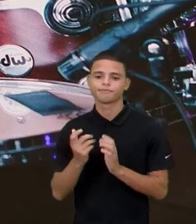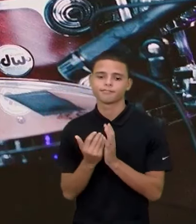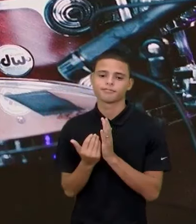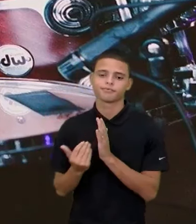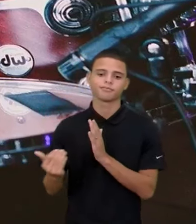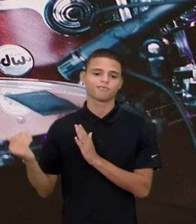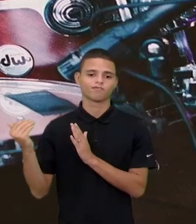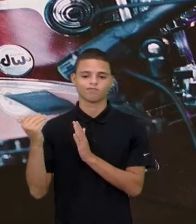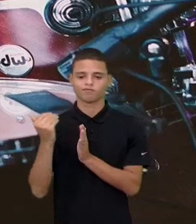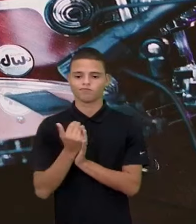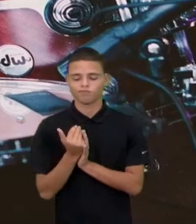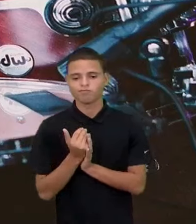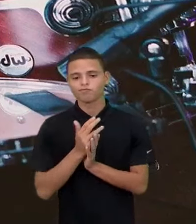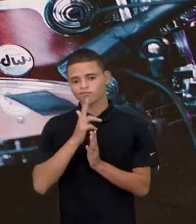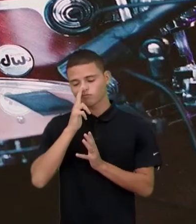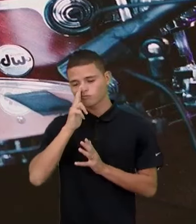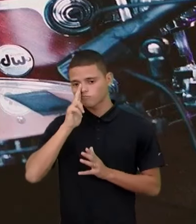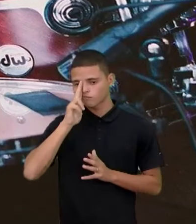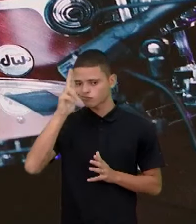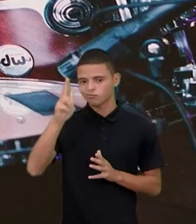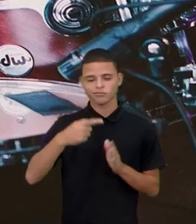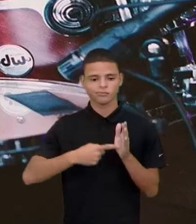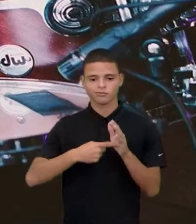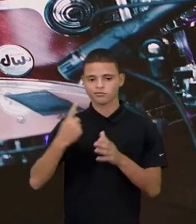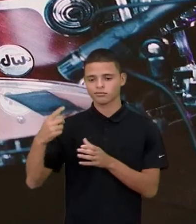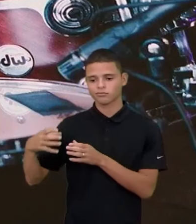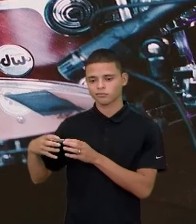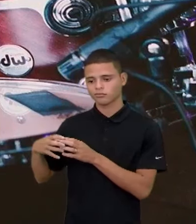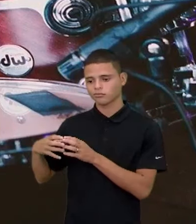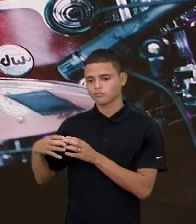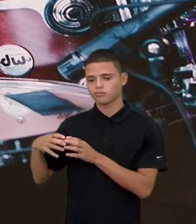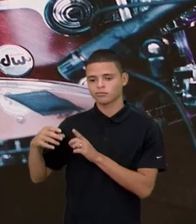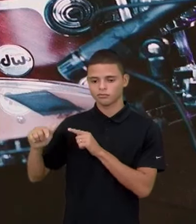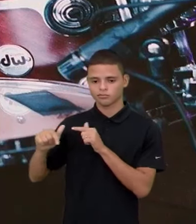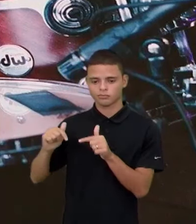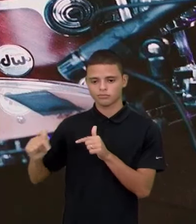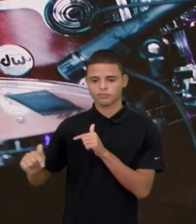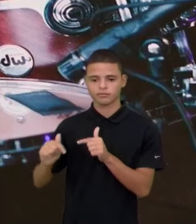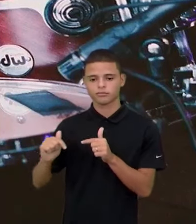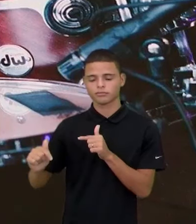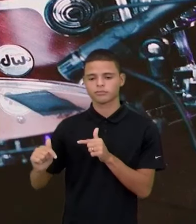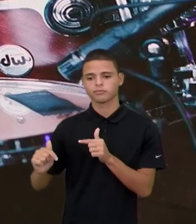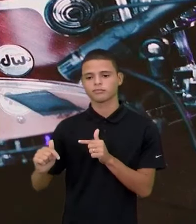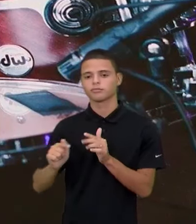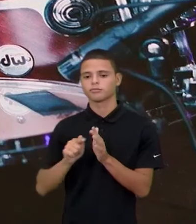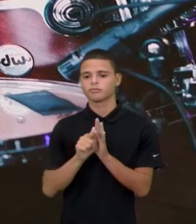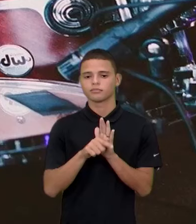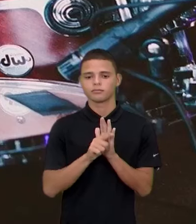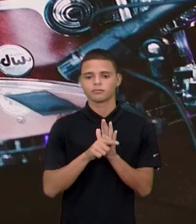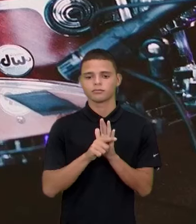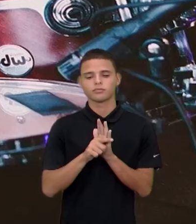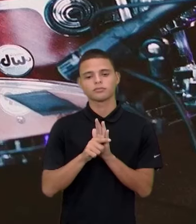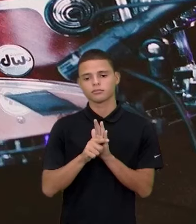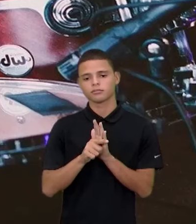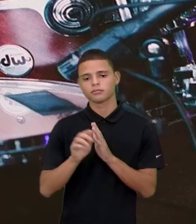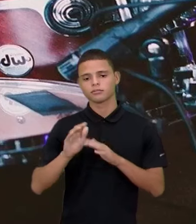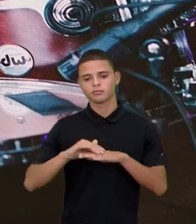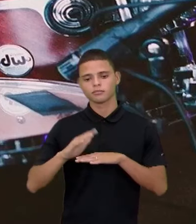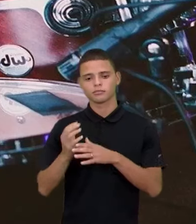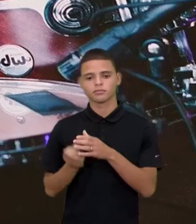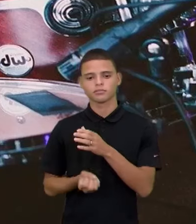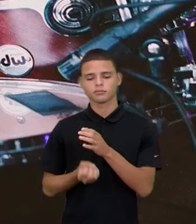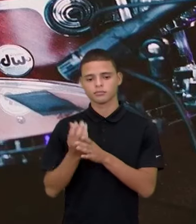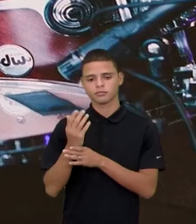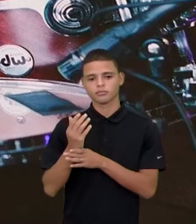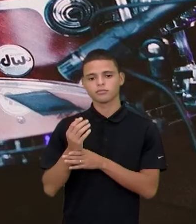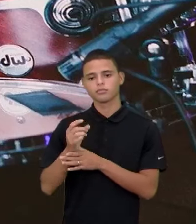Inclusive, um dos primeiros grupos musicais a trabalhar com esse gênero, que é considerado muitas vezes o criador do